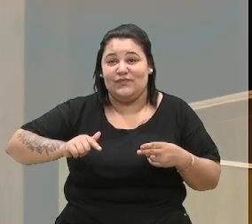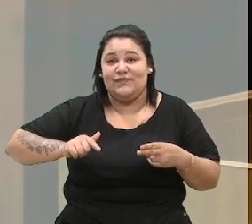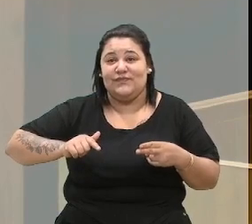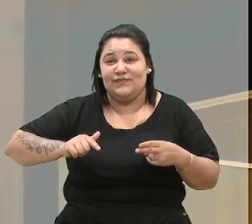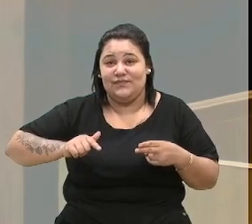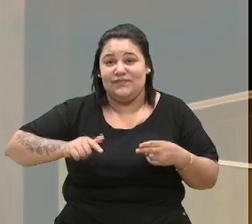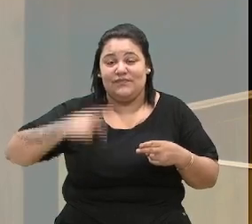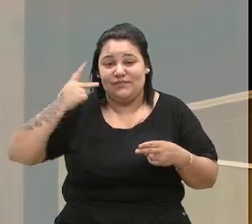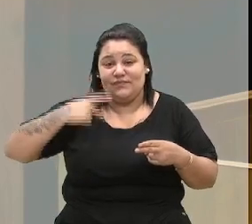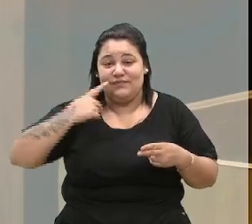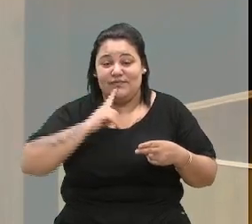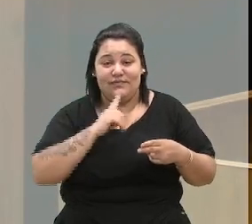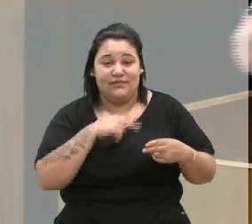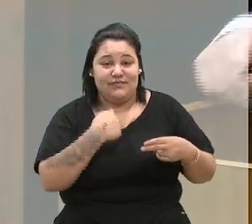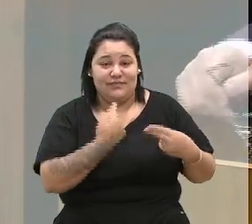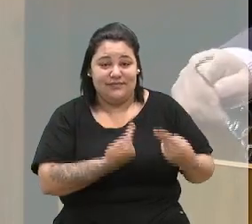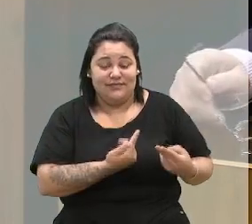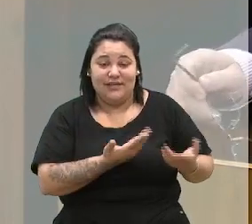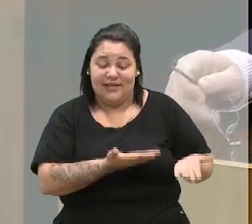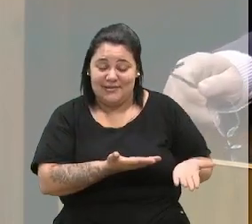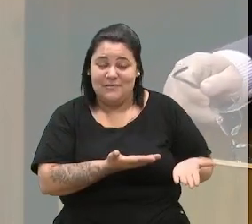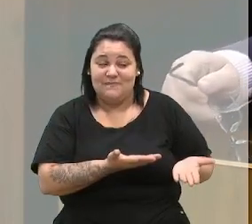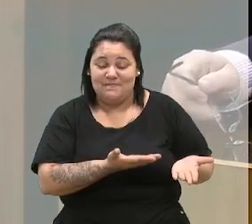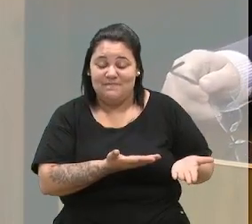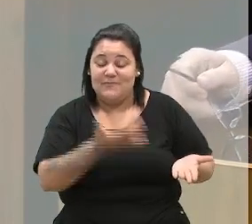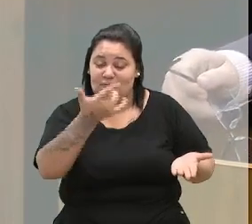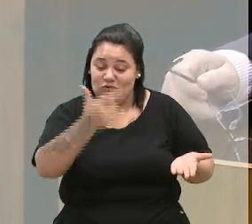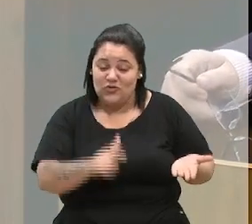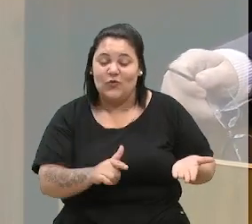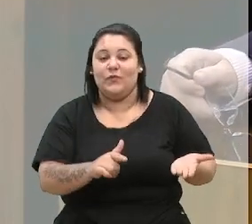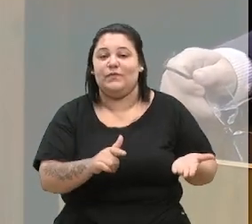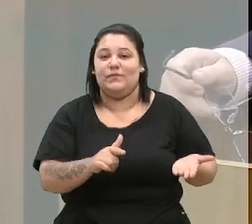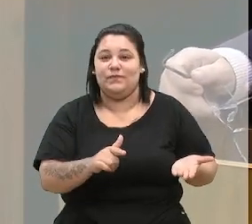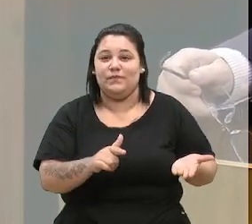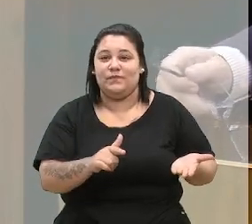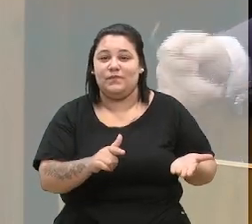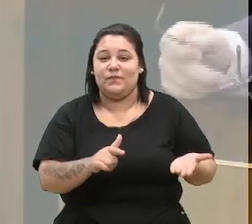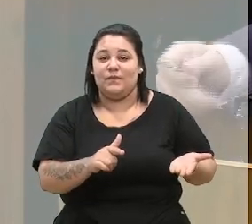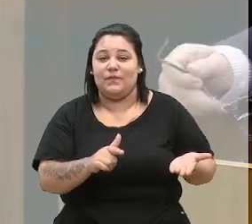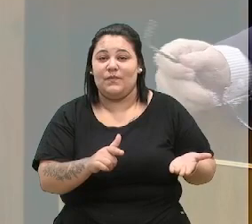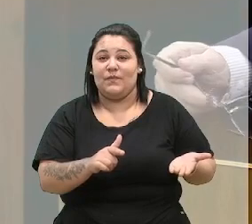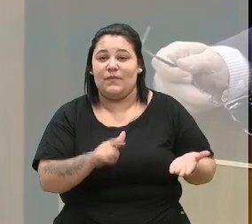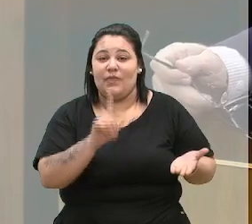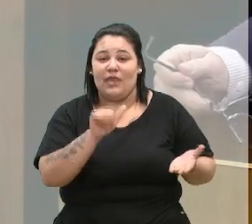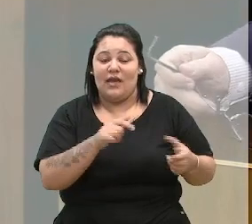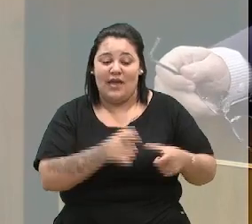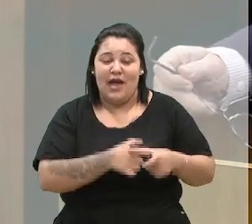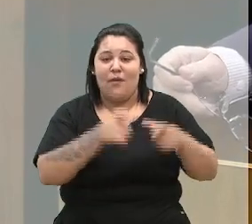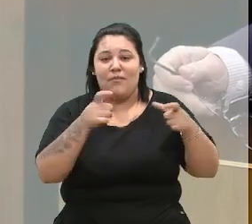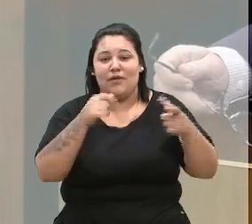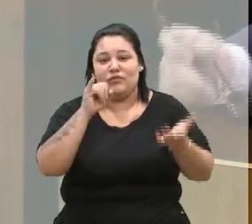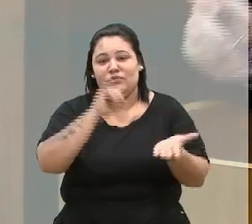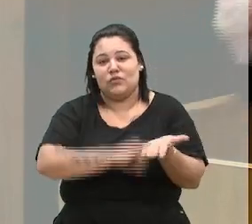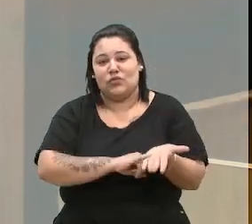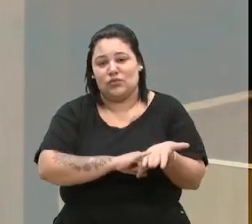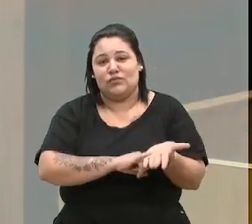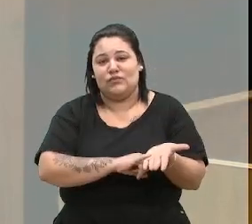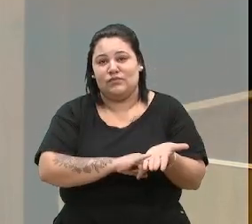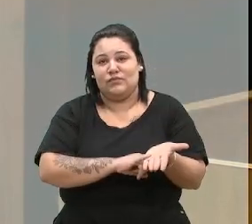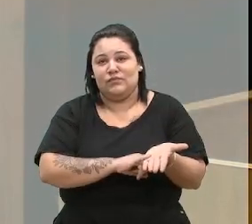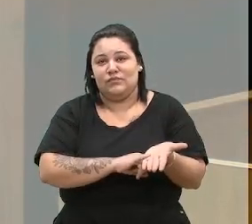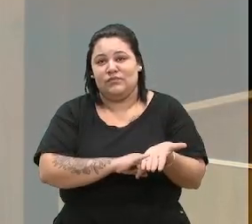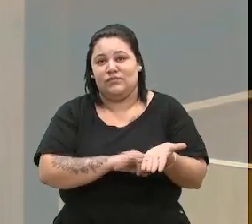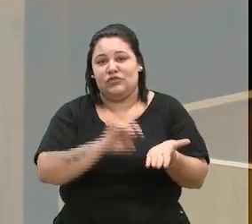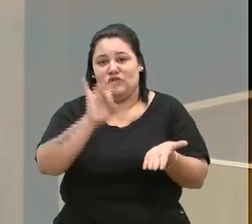vereadora Gladys, mais uma vez, de novo, é aumento de impostos. Deixa eu passar